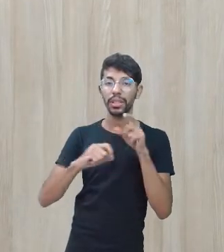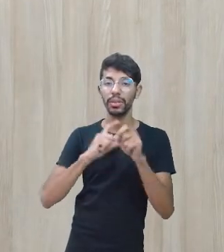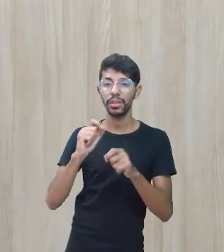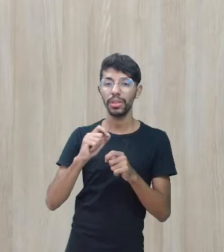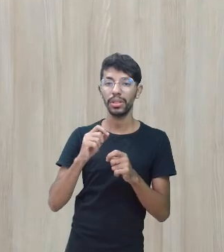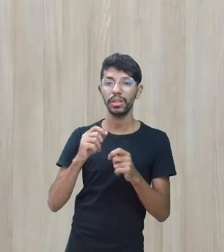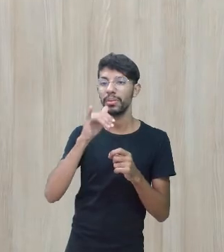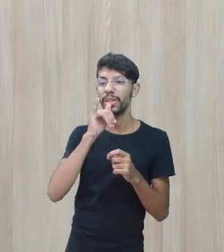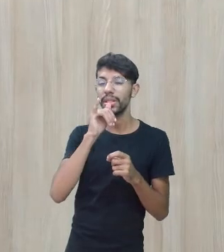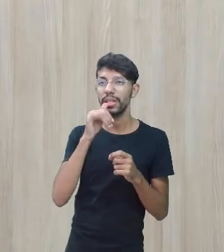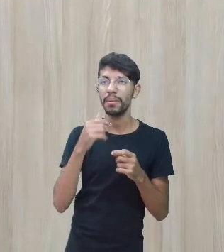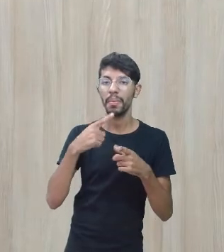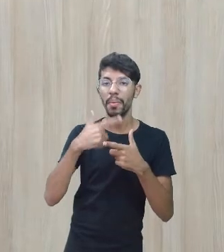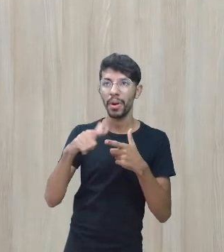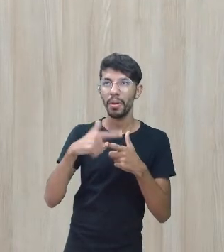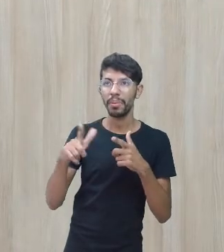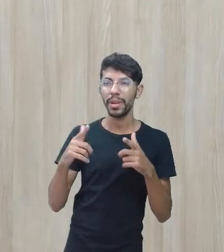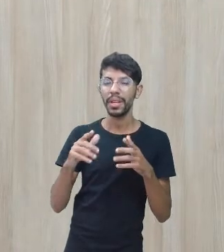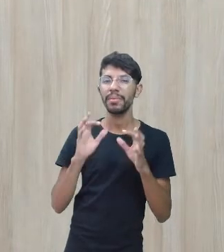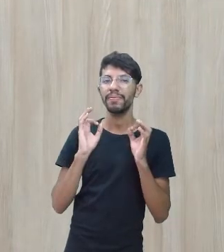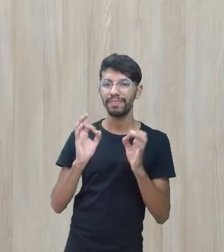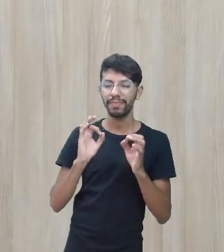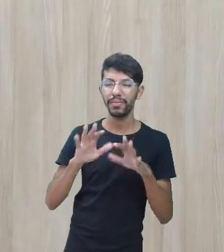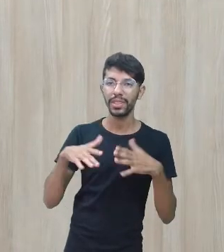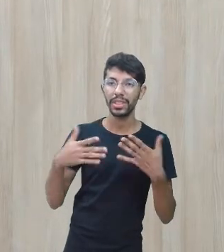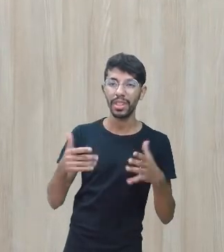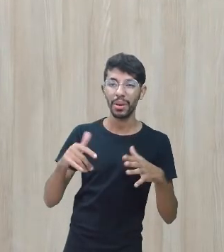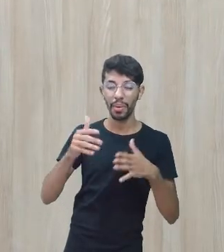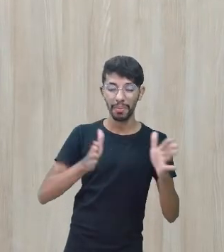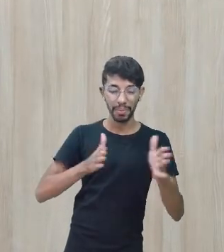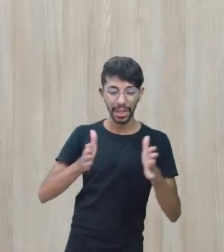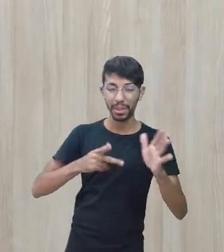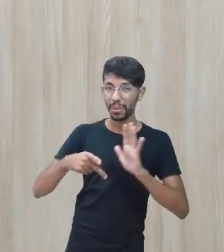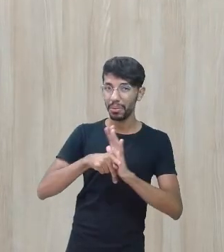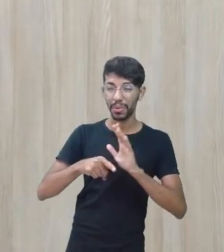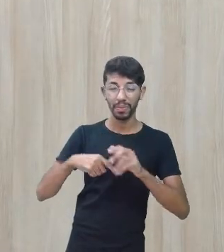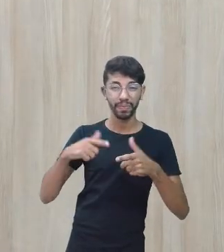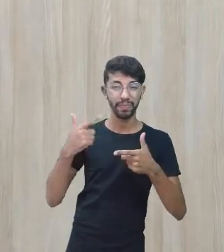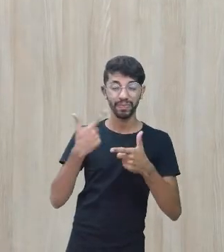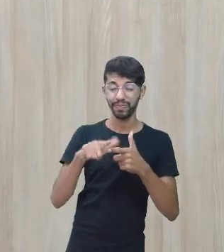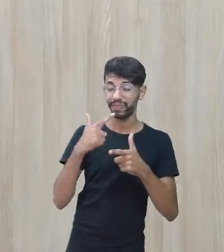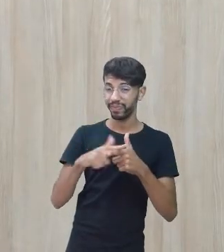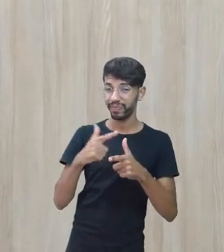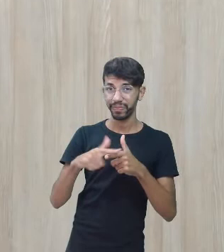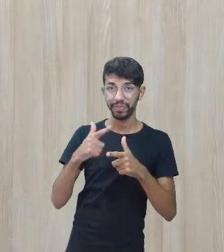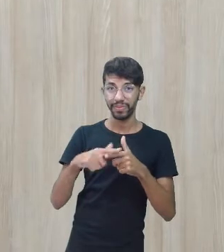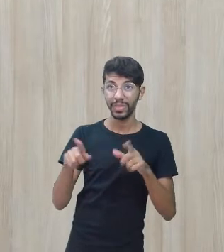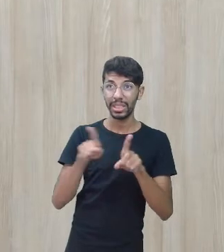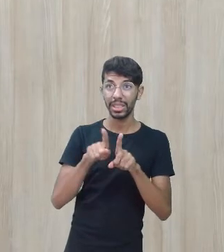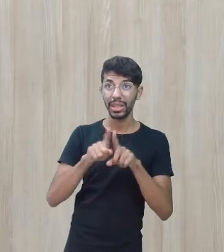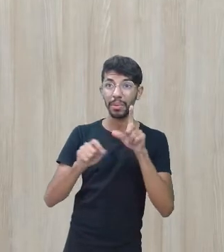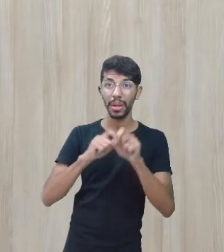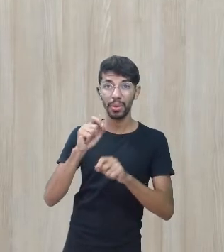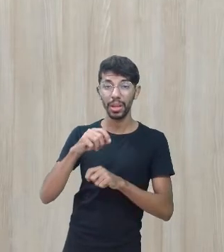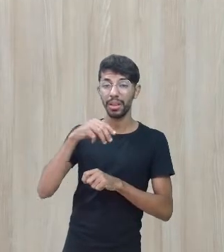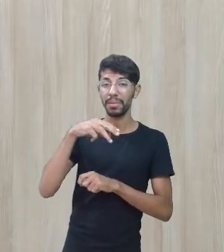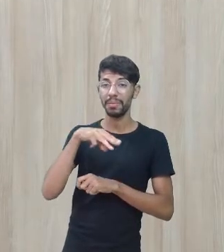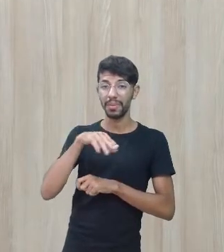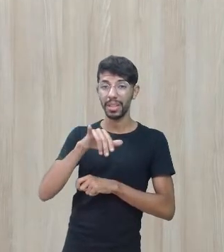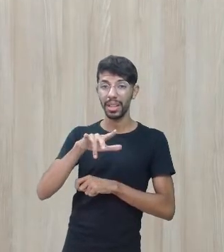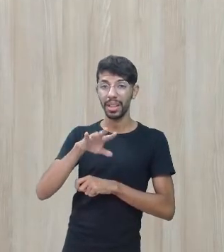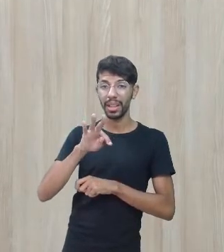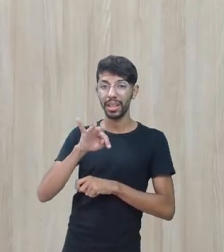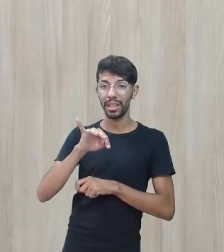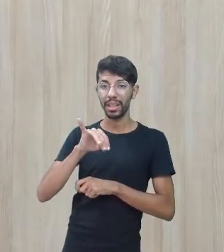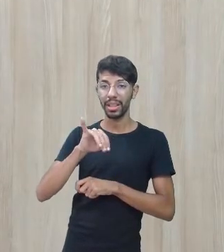um contra o outro. Então, foi um período de total confusão, né, principalmente militar, por isso esse termo anarquia, que depois em